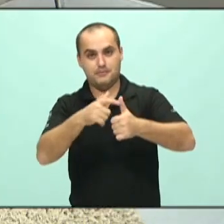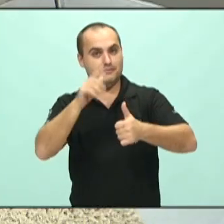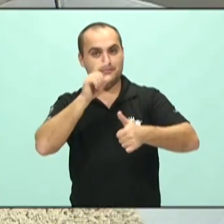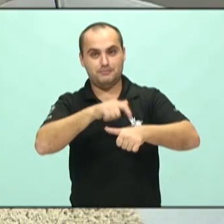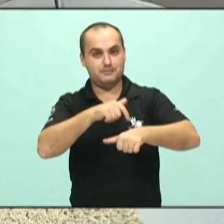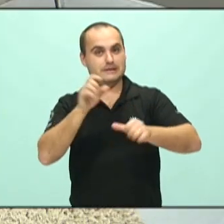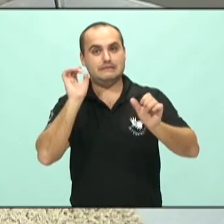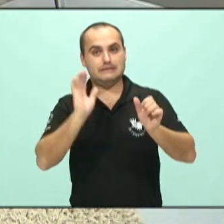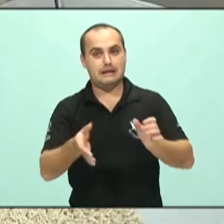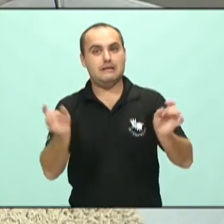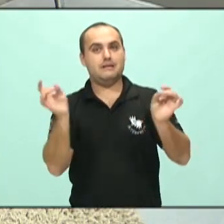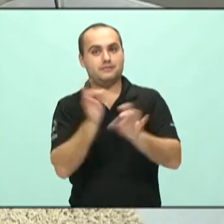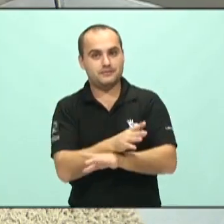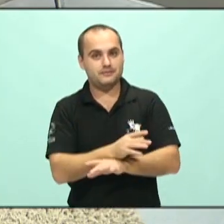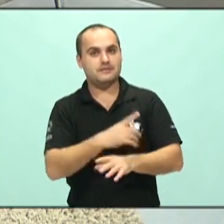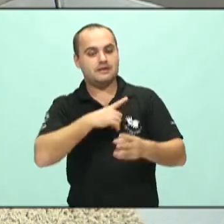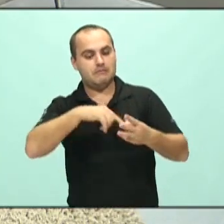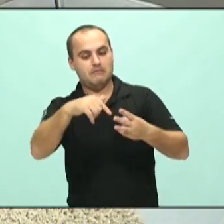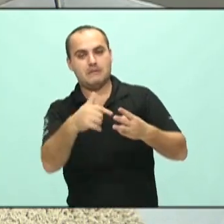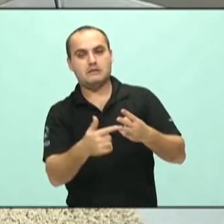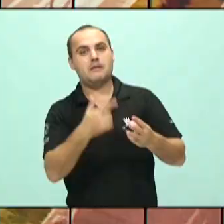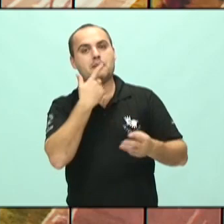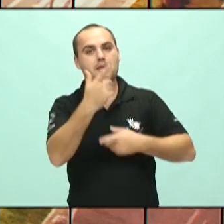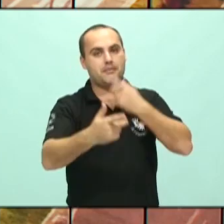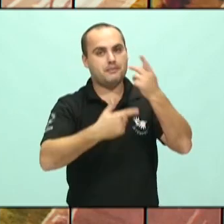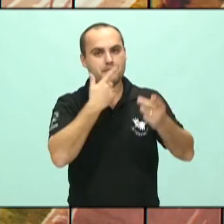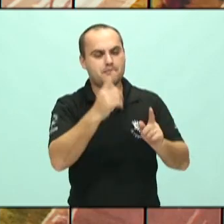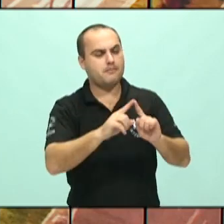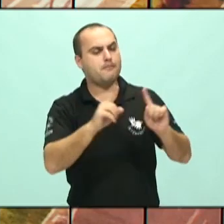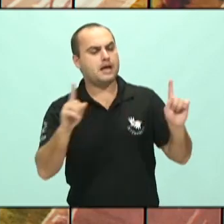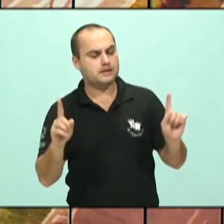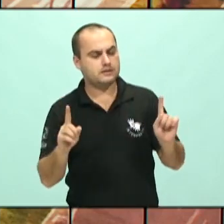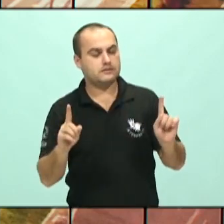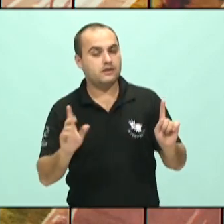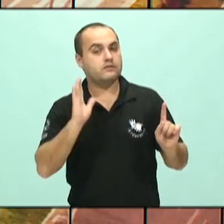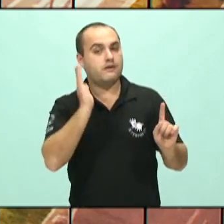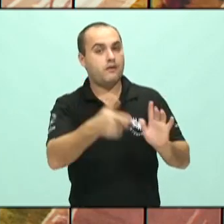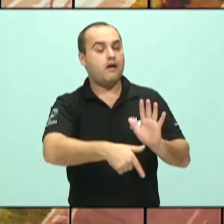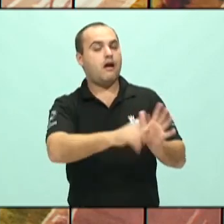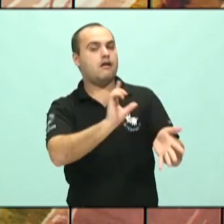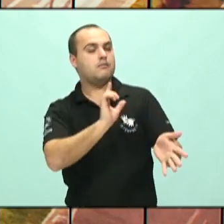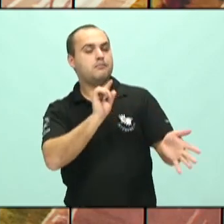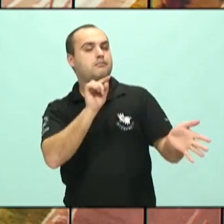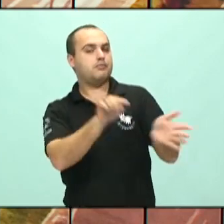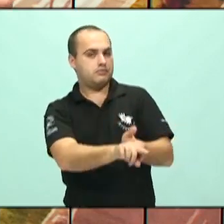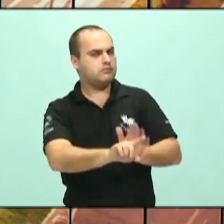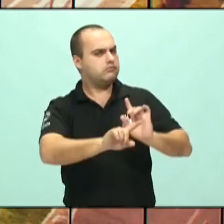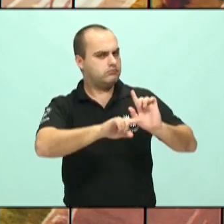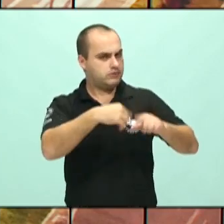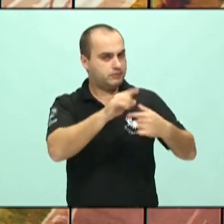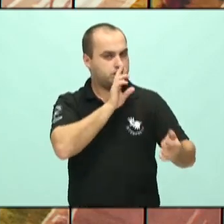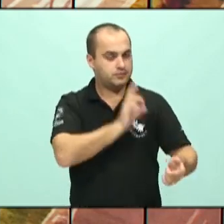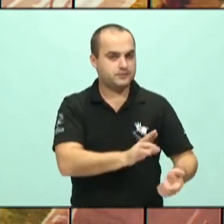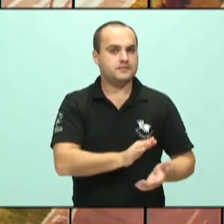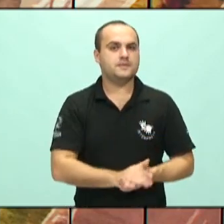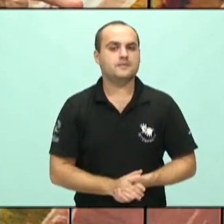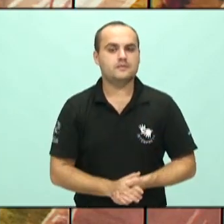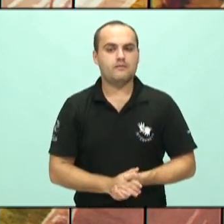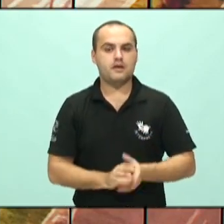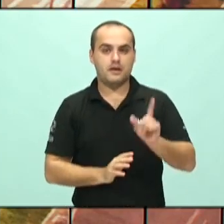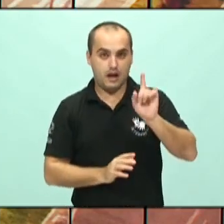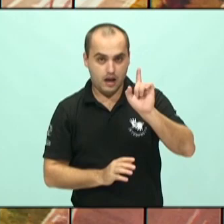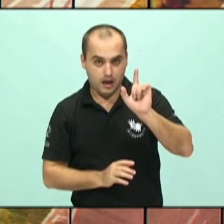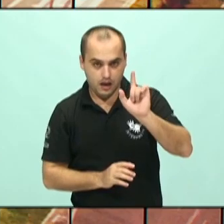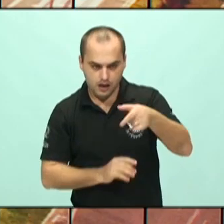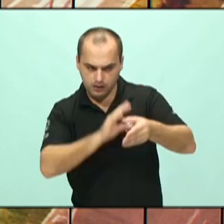e temos que falar sobre o seu trabalho parlamentar. Manda o que você mas quiser. Eu vou deixar aqui uma situação que é a seguinte, inclusive correlato com o que o